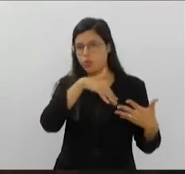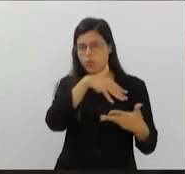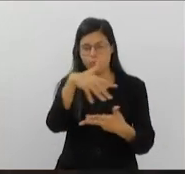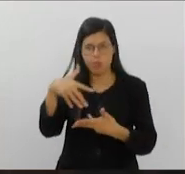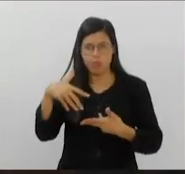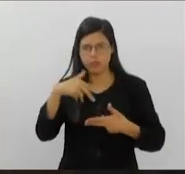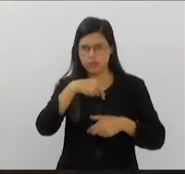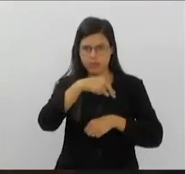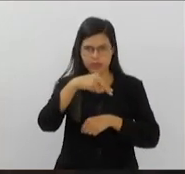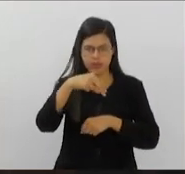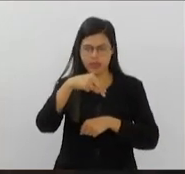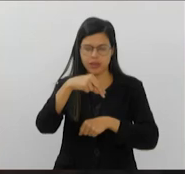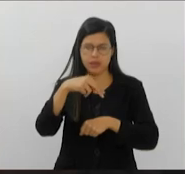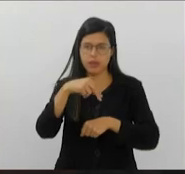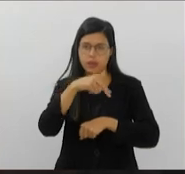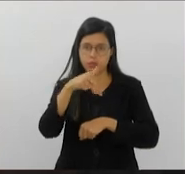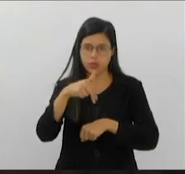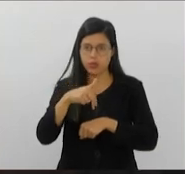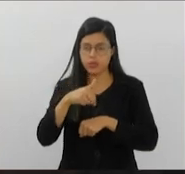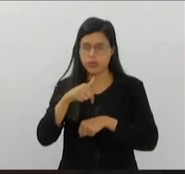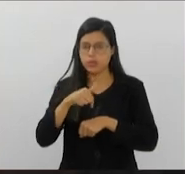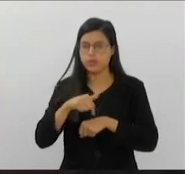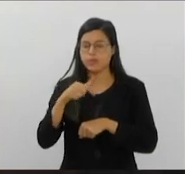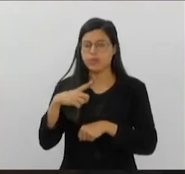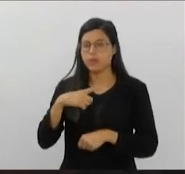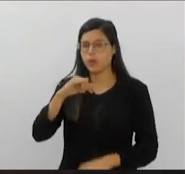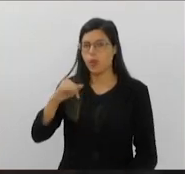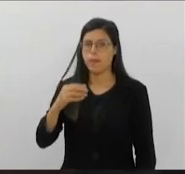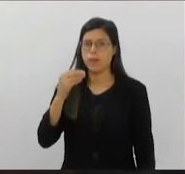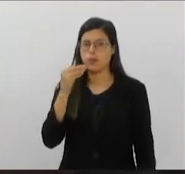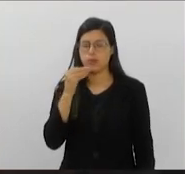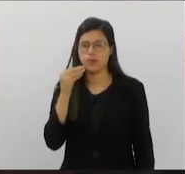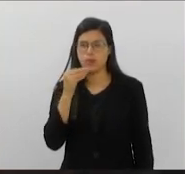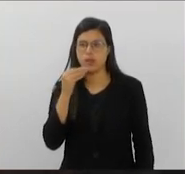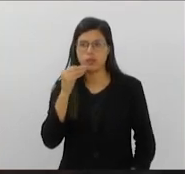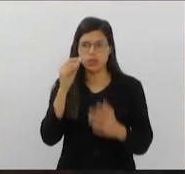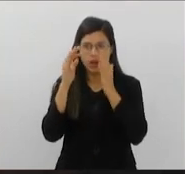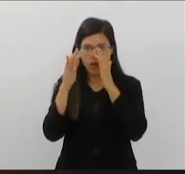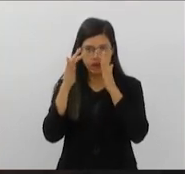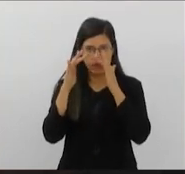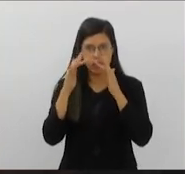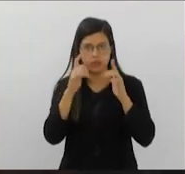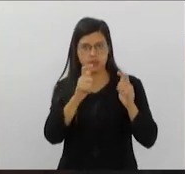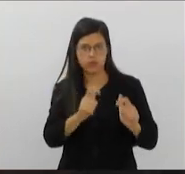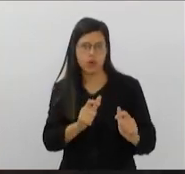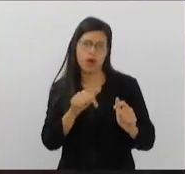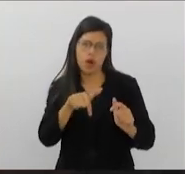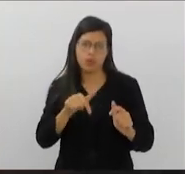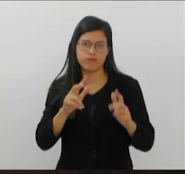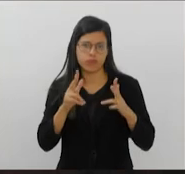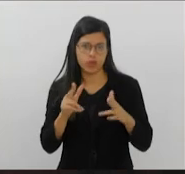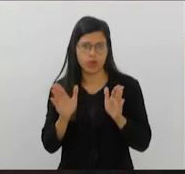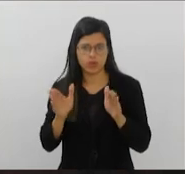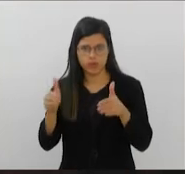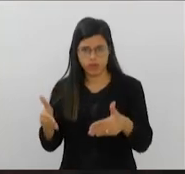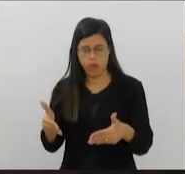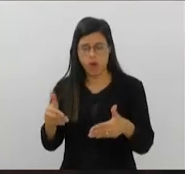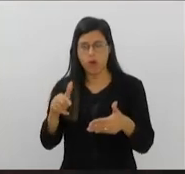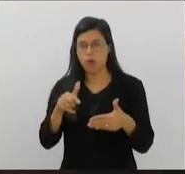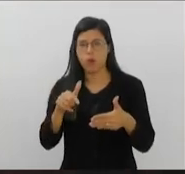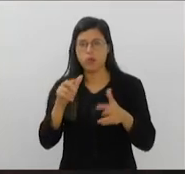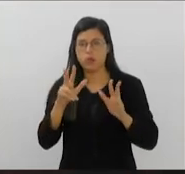tem a oportunidade de refletir, inclusive a nível local, como neste fórum, sobre suas